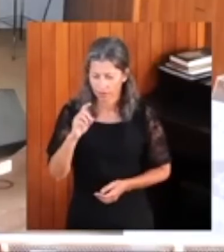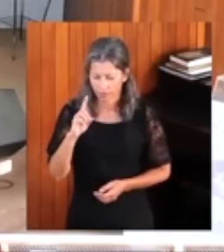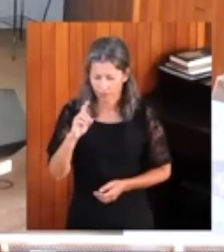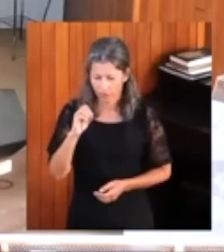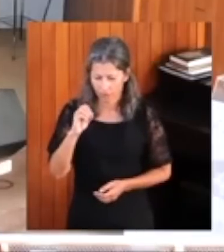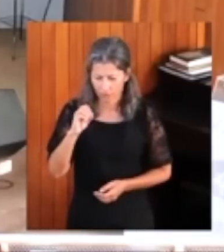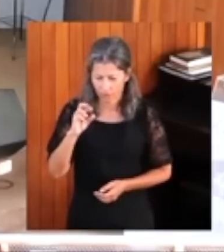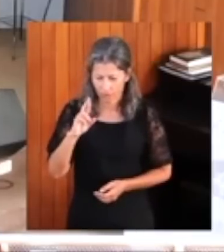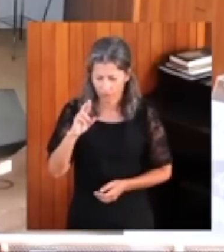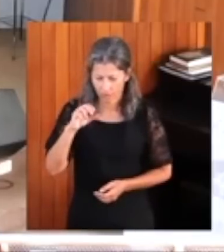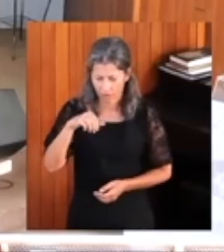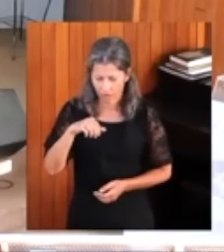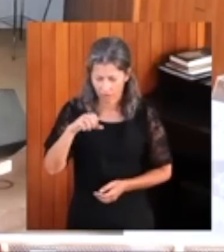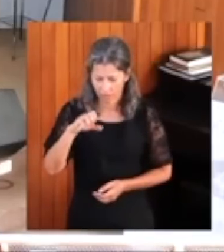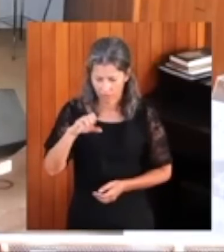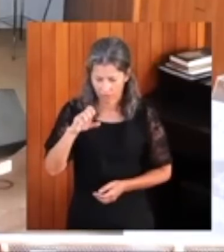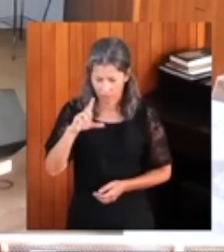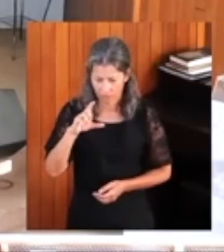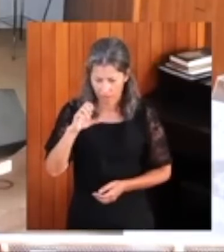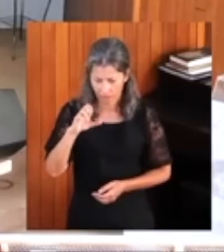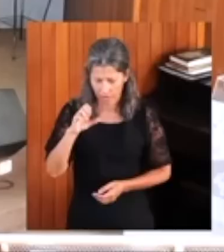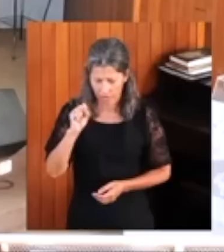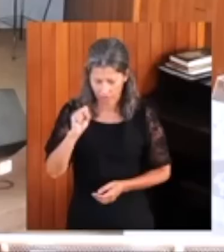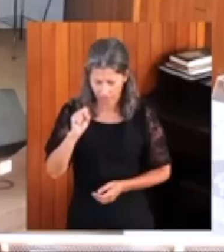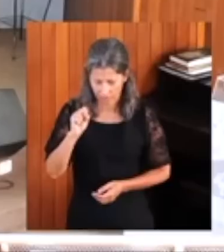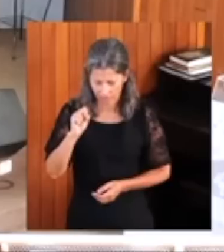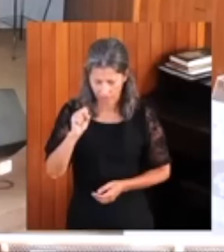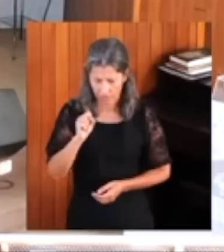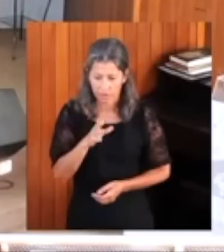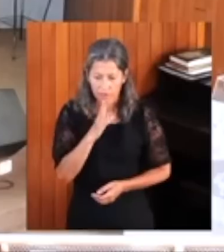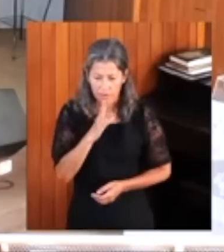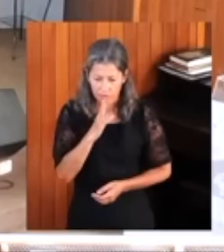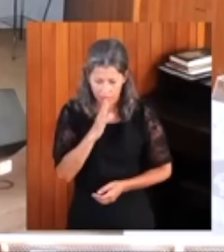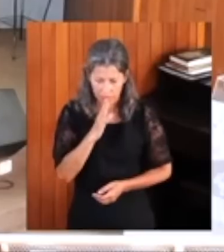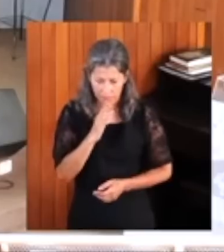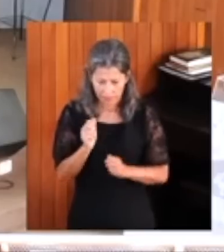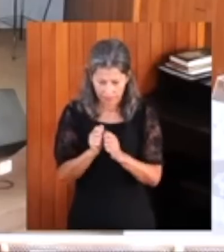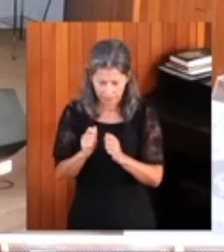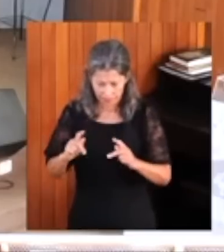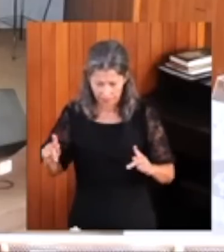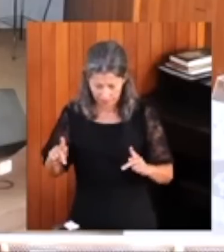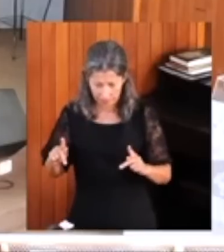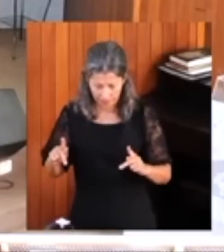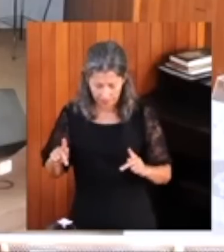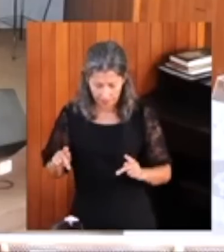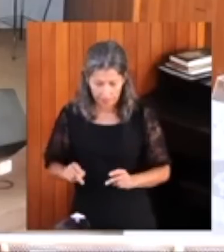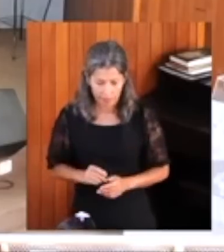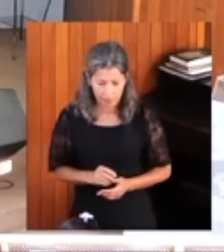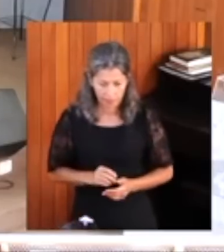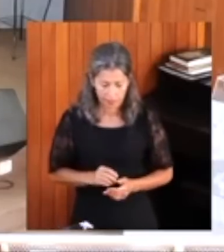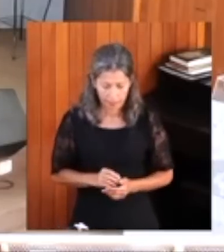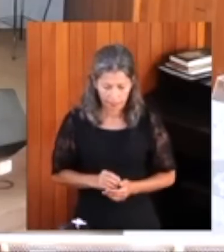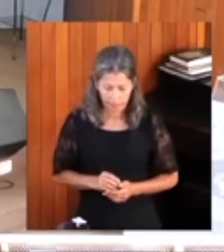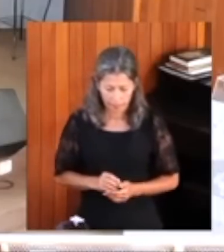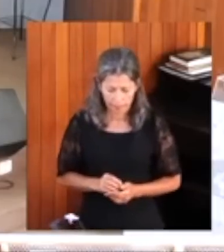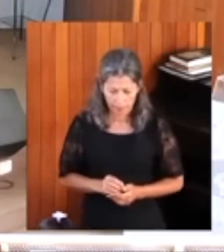que ele foi orientado por ele também no pós-doutorado. Então ele conhece bem o homem lá. Vamos lá, Apocalipse 6, de 1 a 8, diz